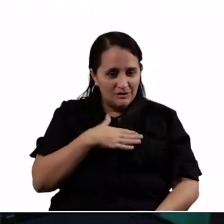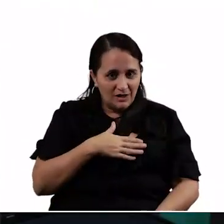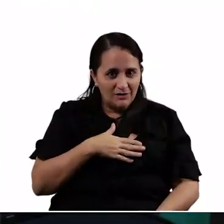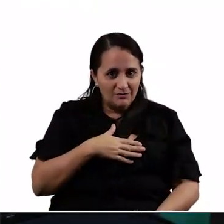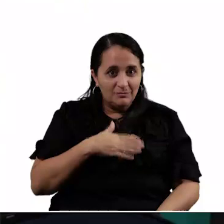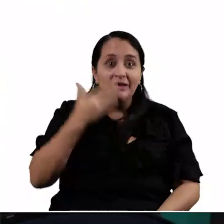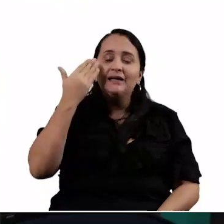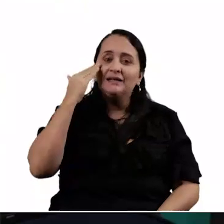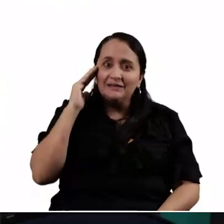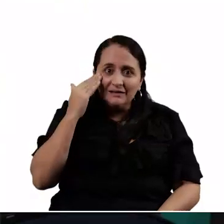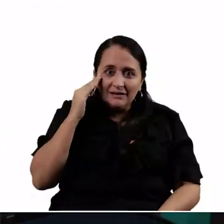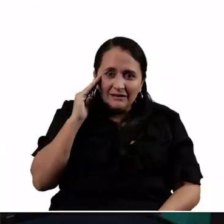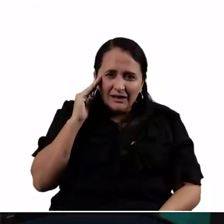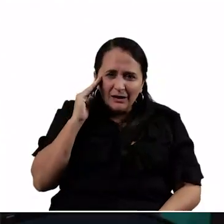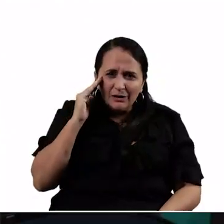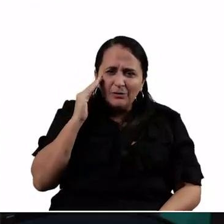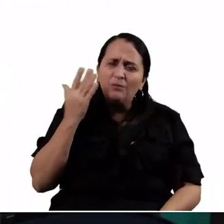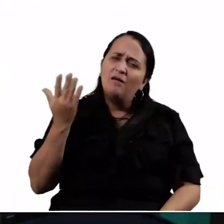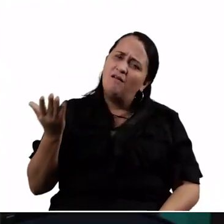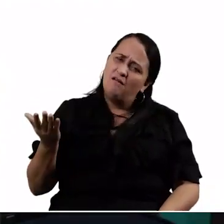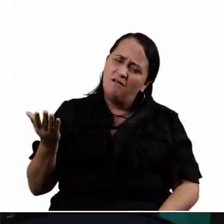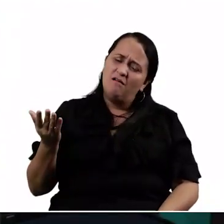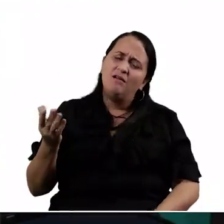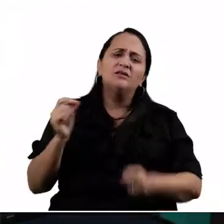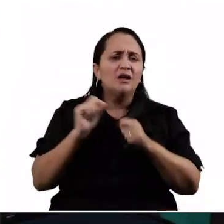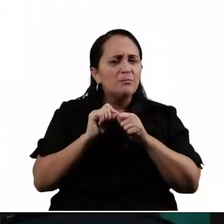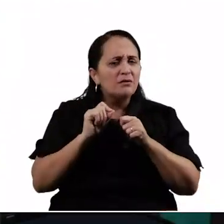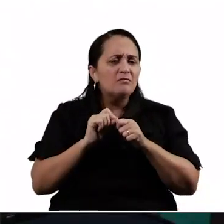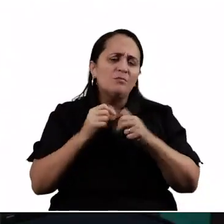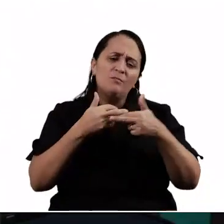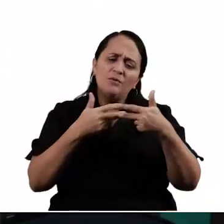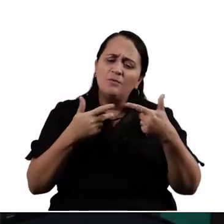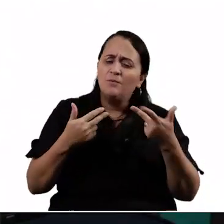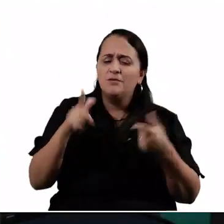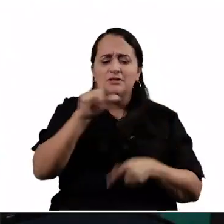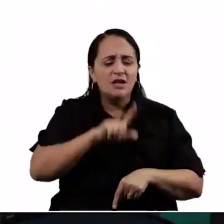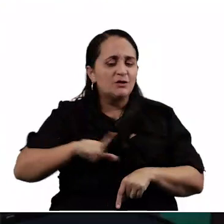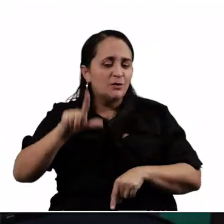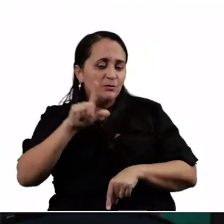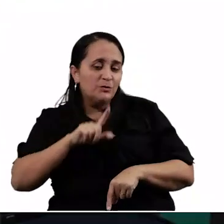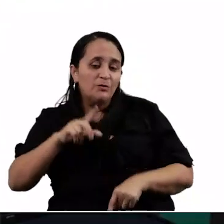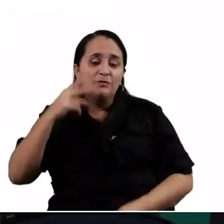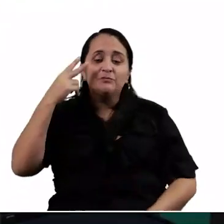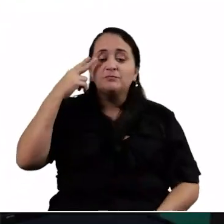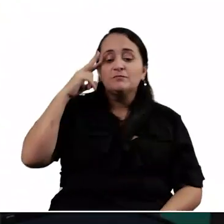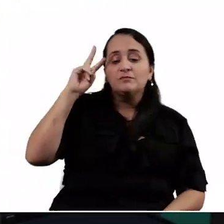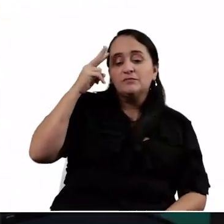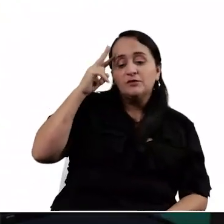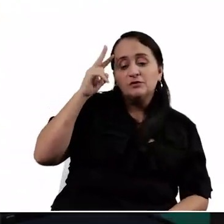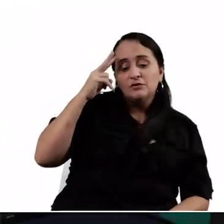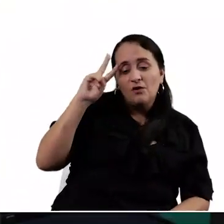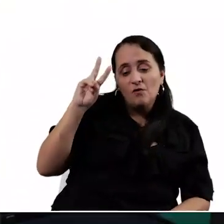de assustar entenderam que também faz parte da nossa literatura tantos contos de assustar com os contos de